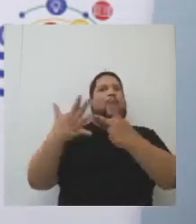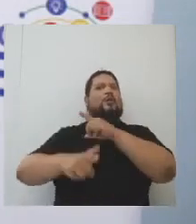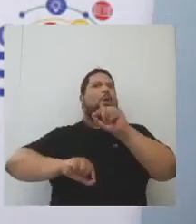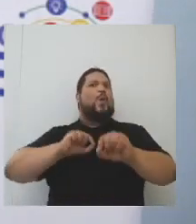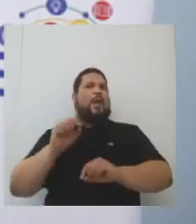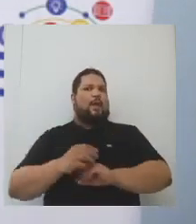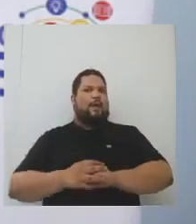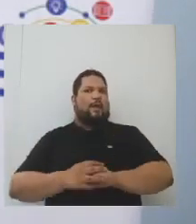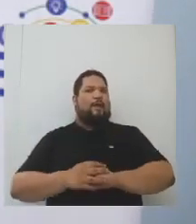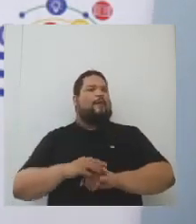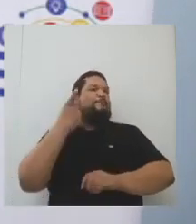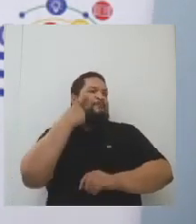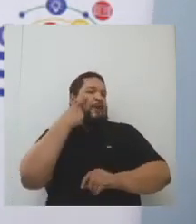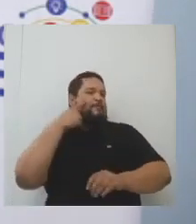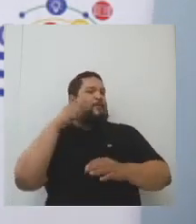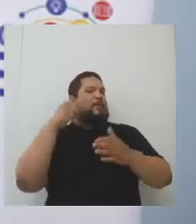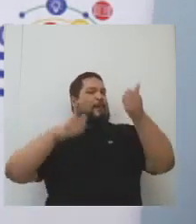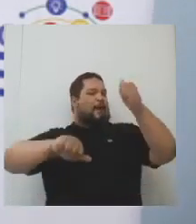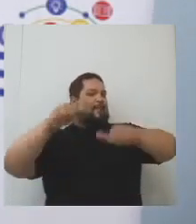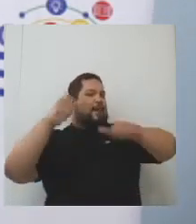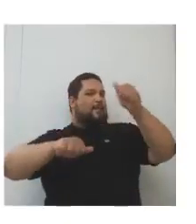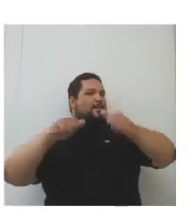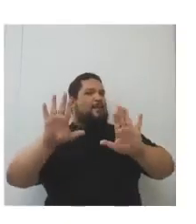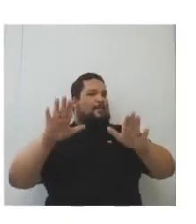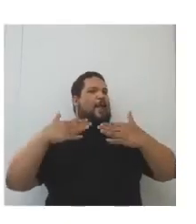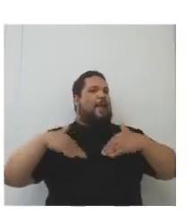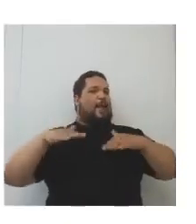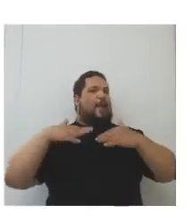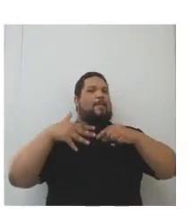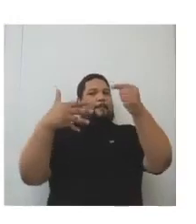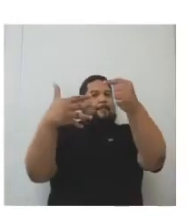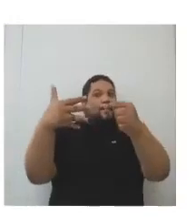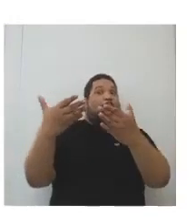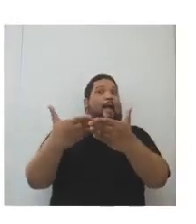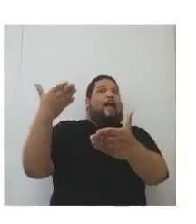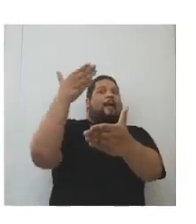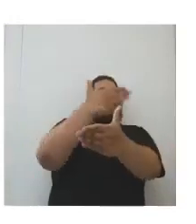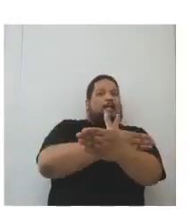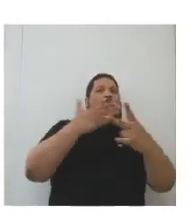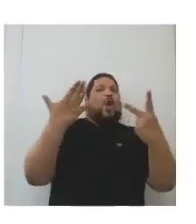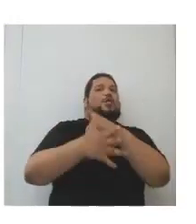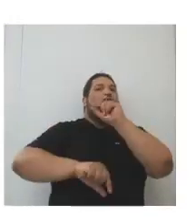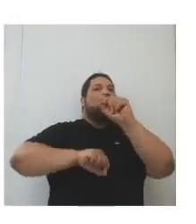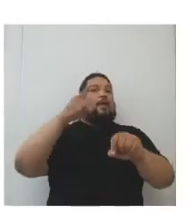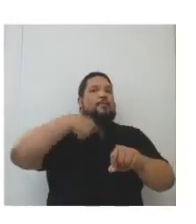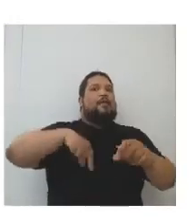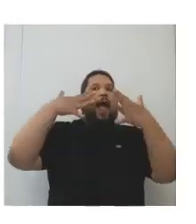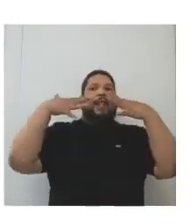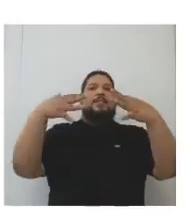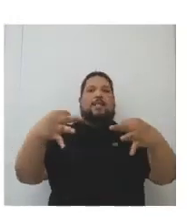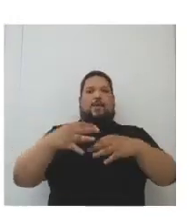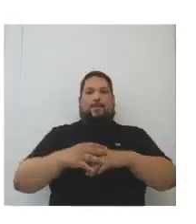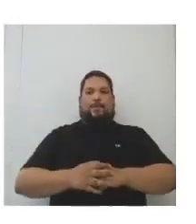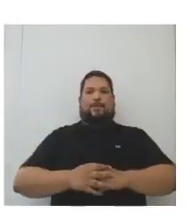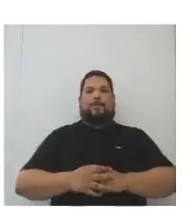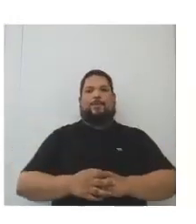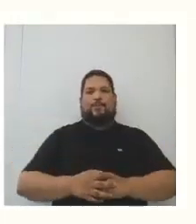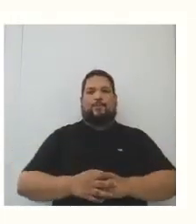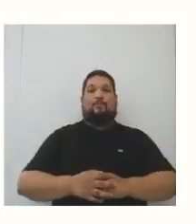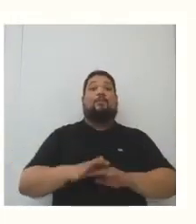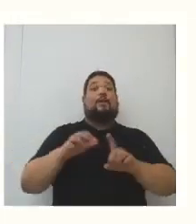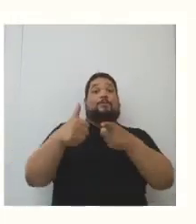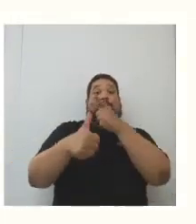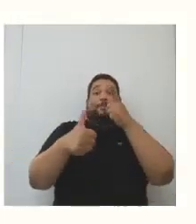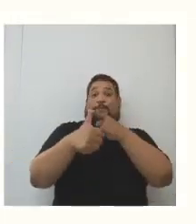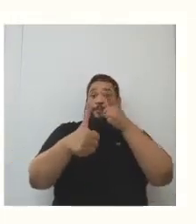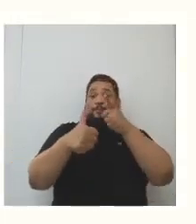período? Vamos analisar bem direitinho quais são os antecedentes que nós temos que ter muita atenção? Vamos lá! O primeiro